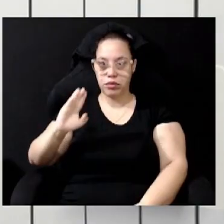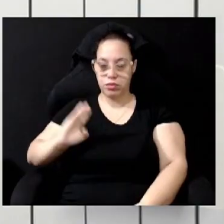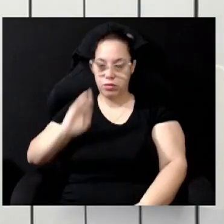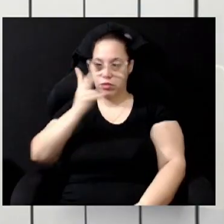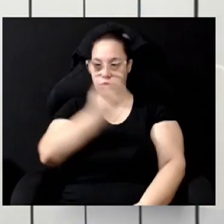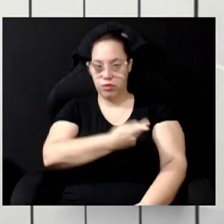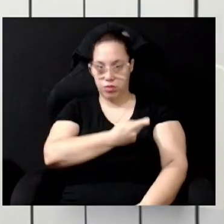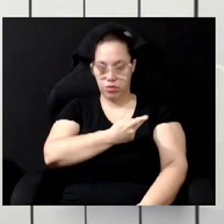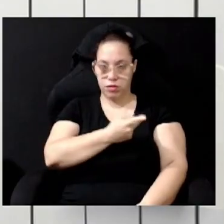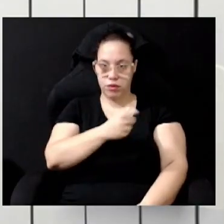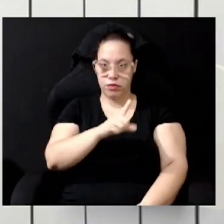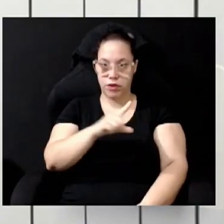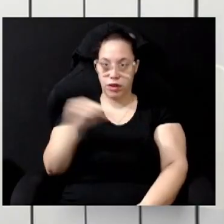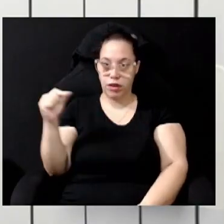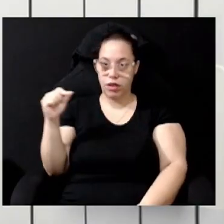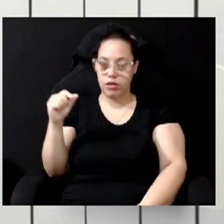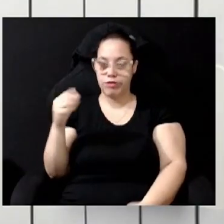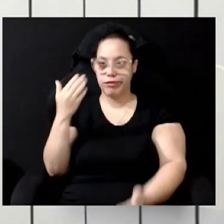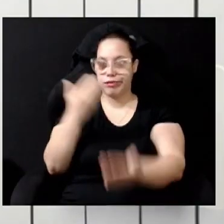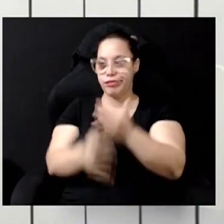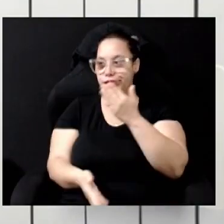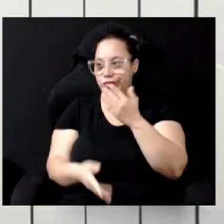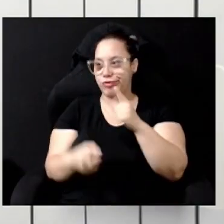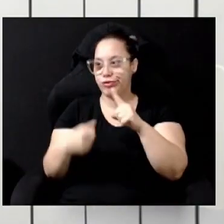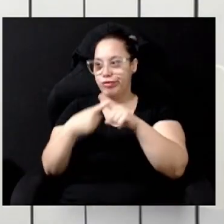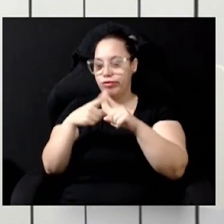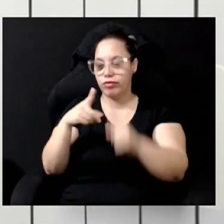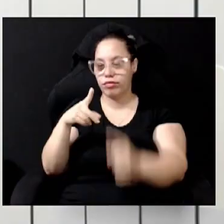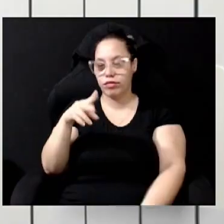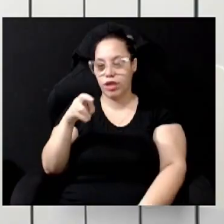derrota consecutiva na competição.